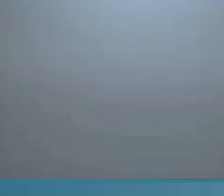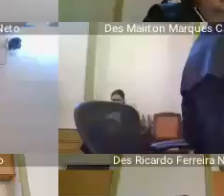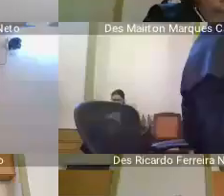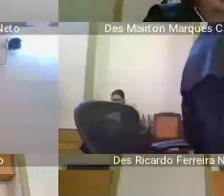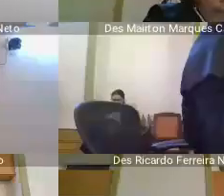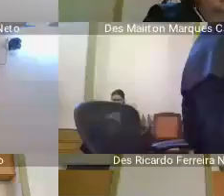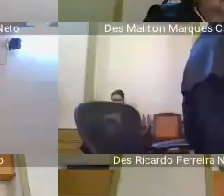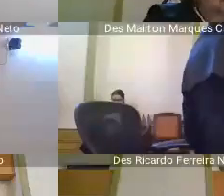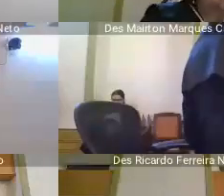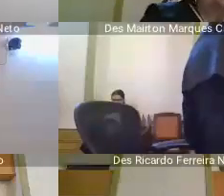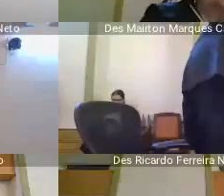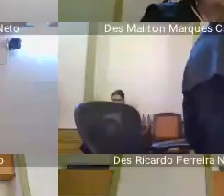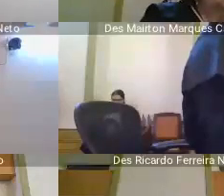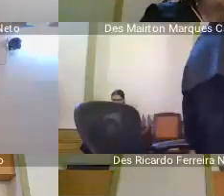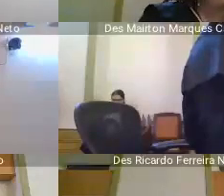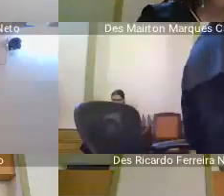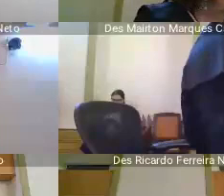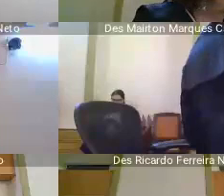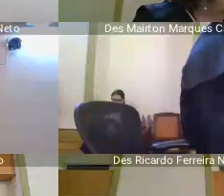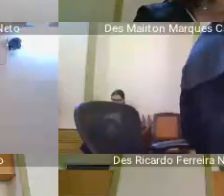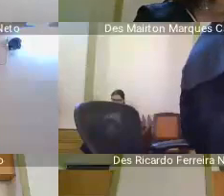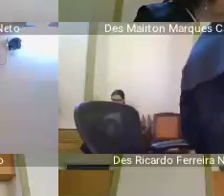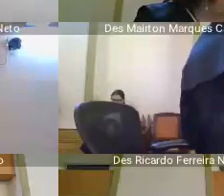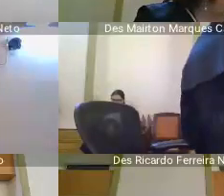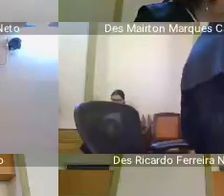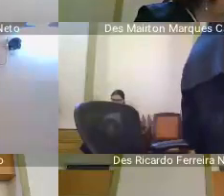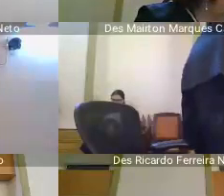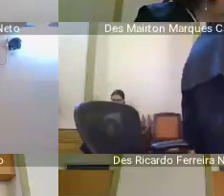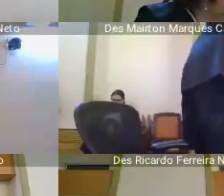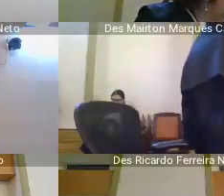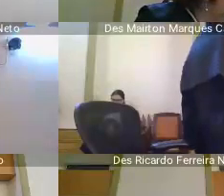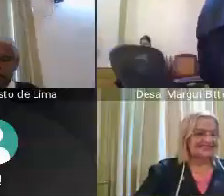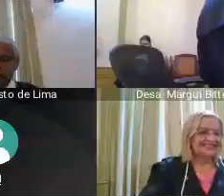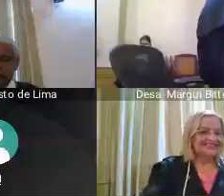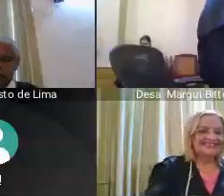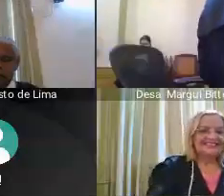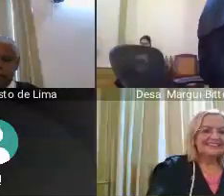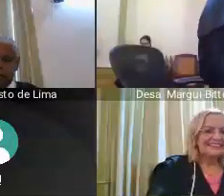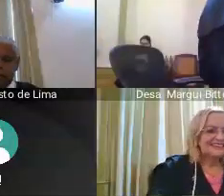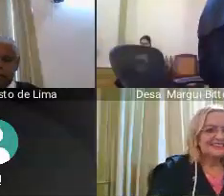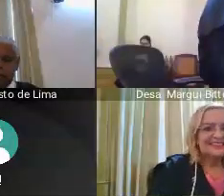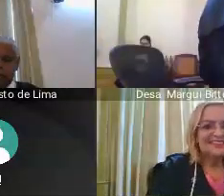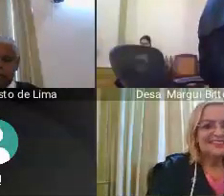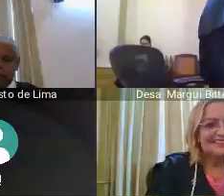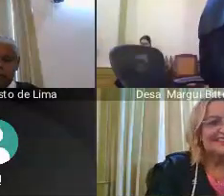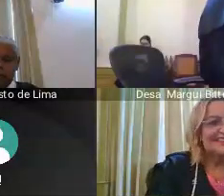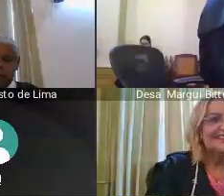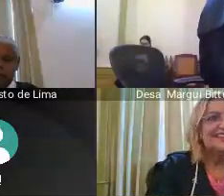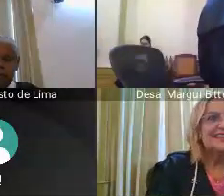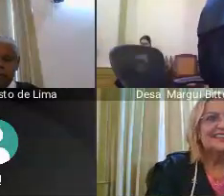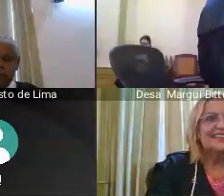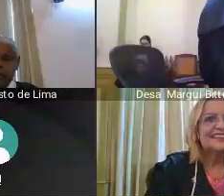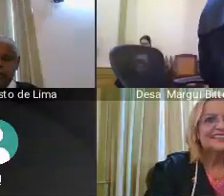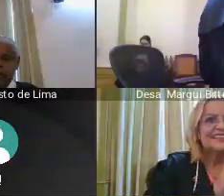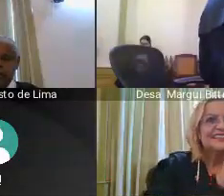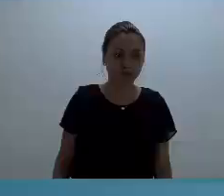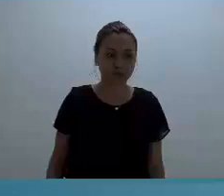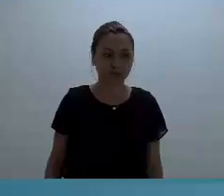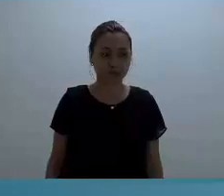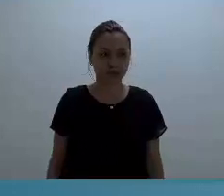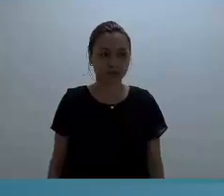hoje. Faltou um pouco também para fazer uma comparecida da Dona Márcia, que foi o que ficou na ausência das mesmas.